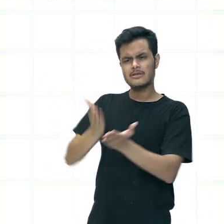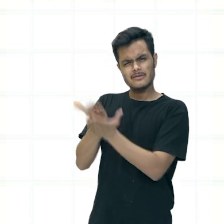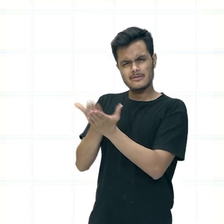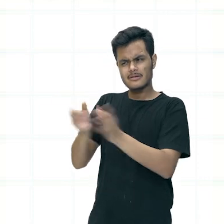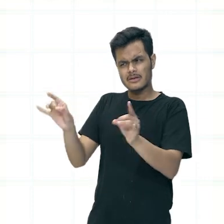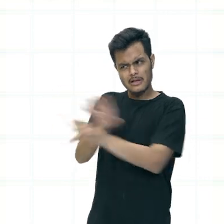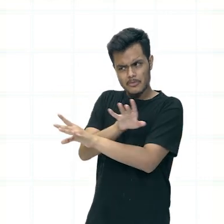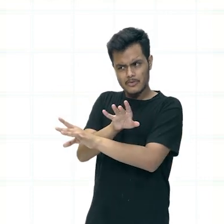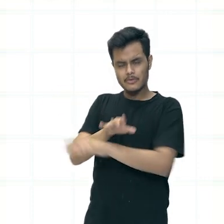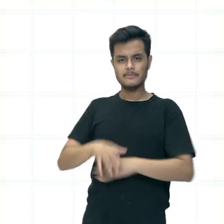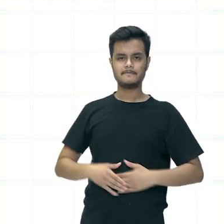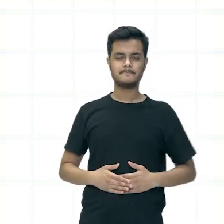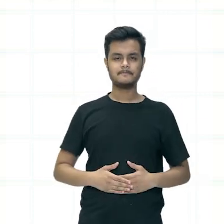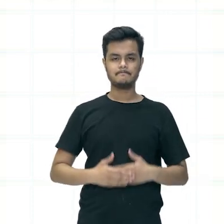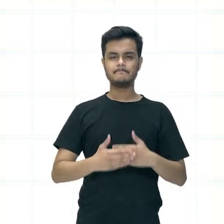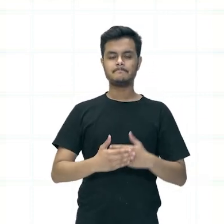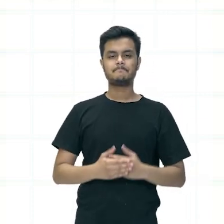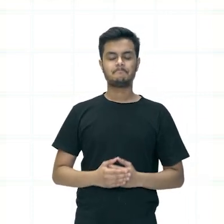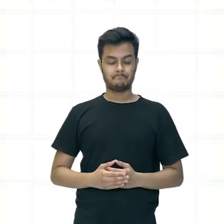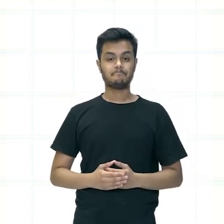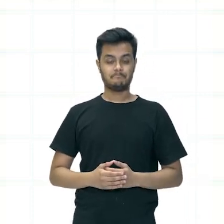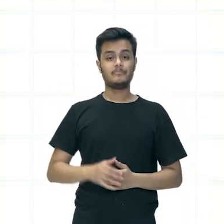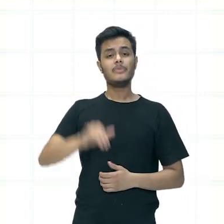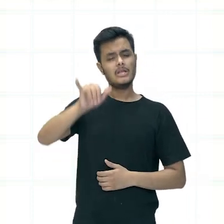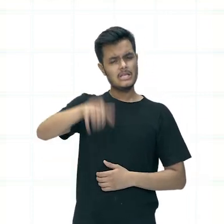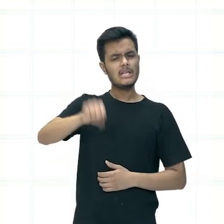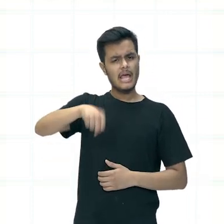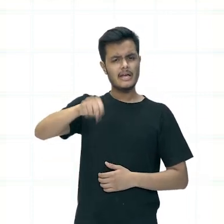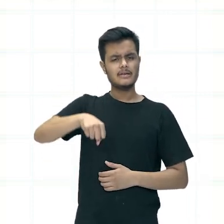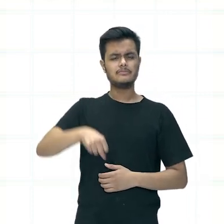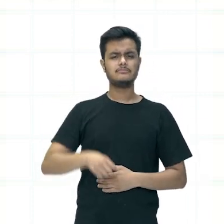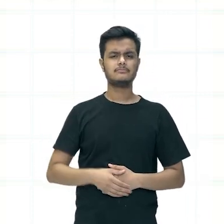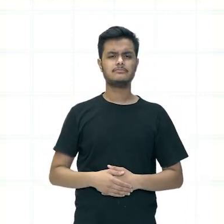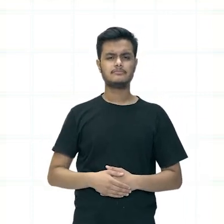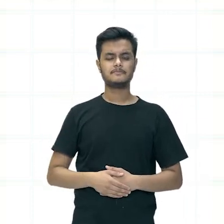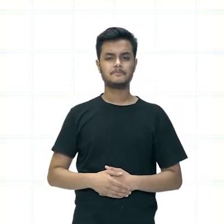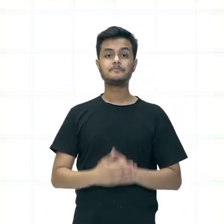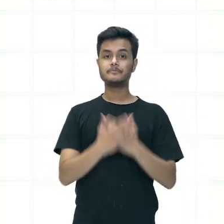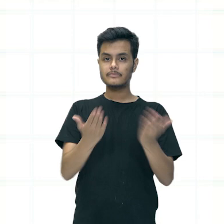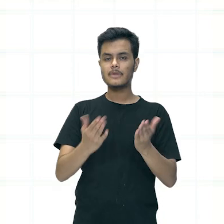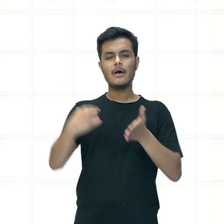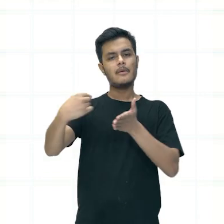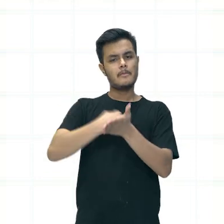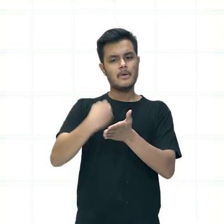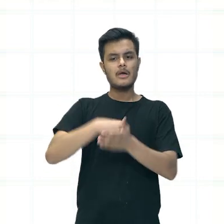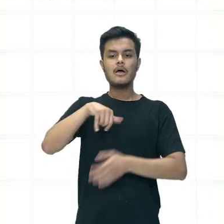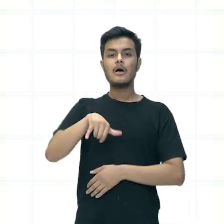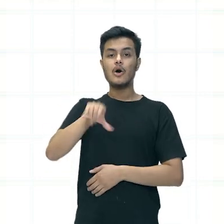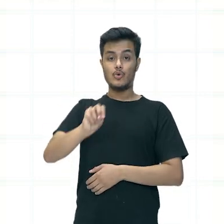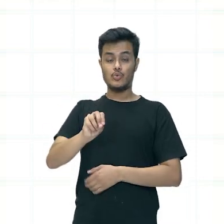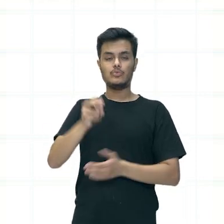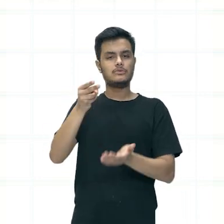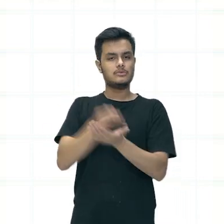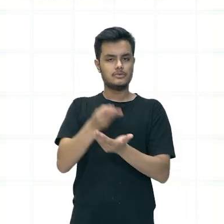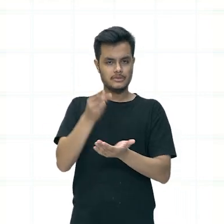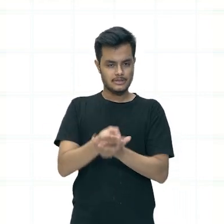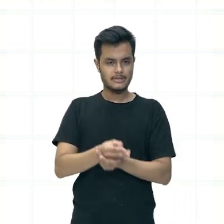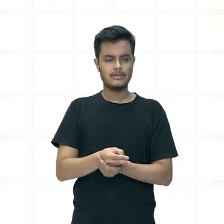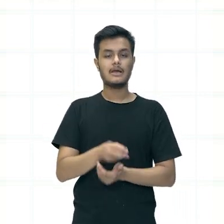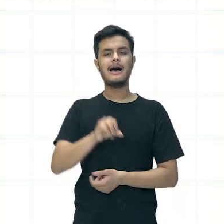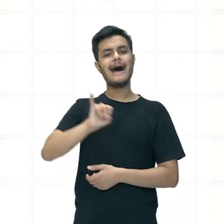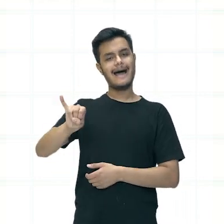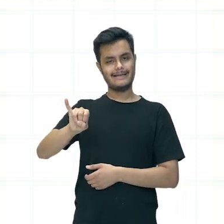casa? Yes, I did. Perguntas com you sempre serão respondidas com